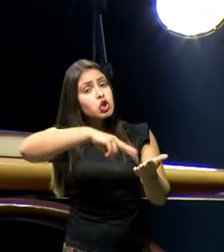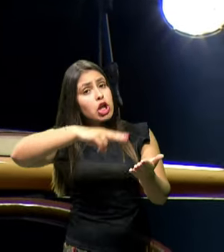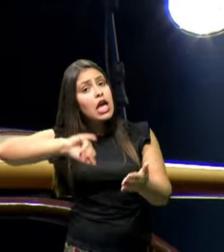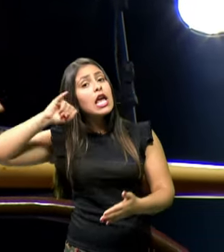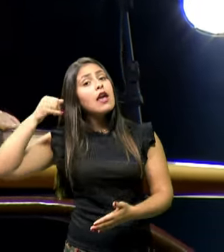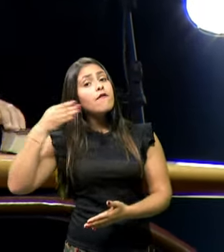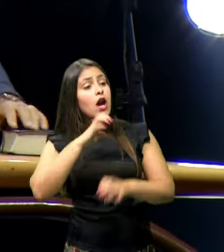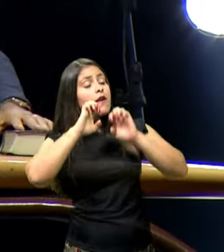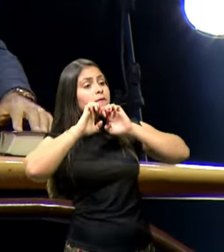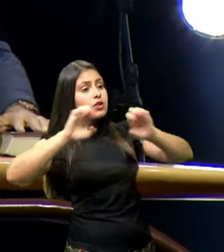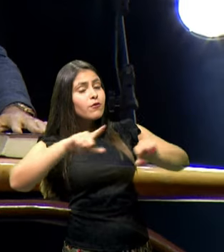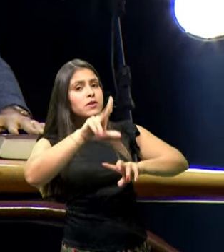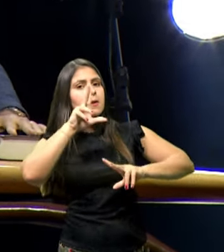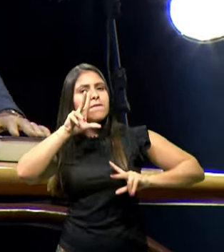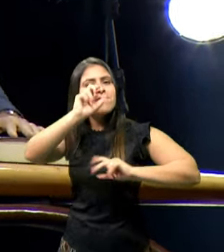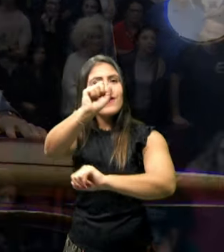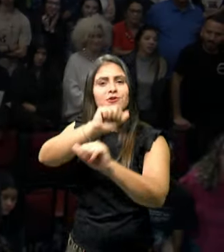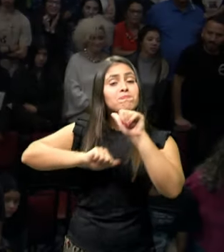evangeliza que vai ficar forte.